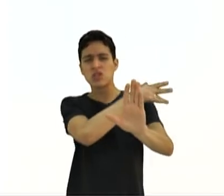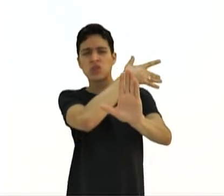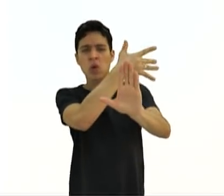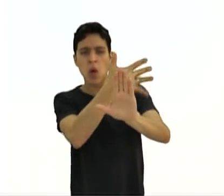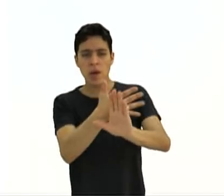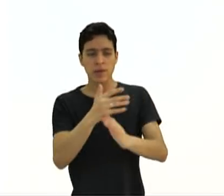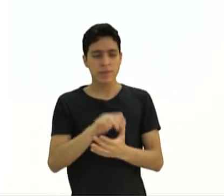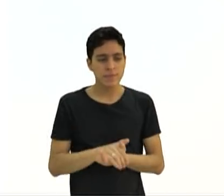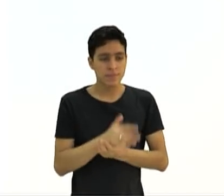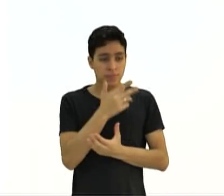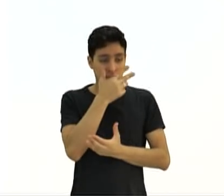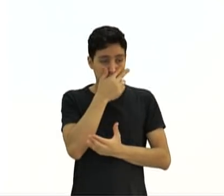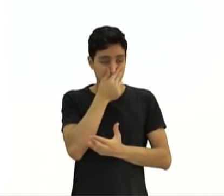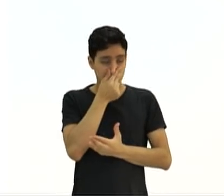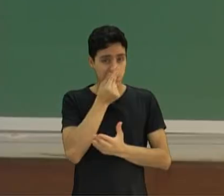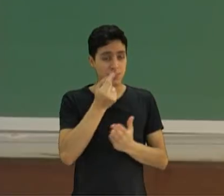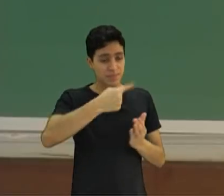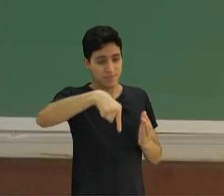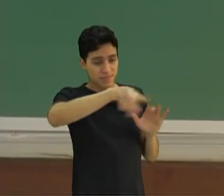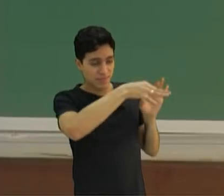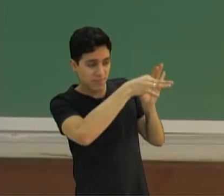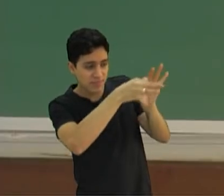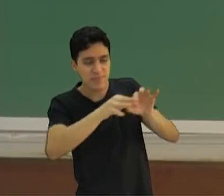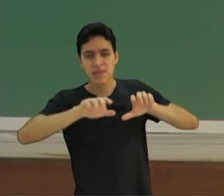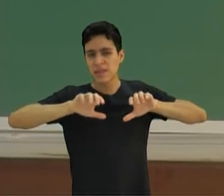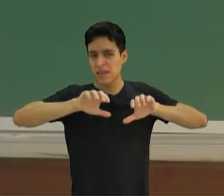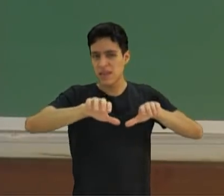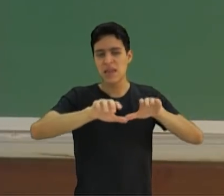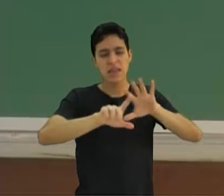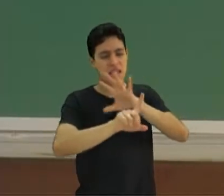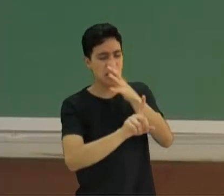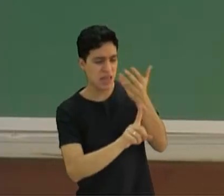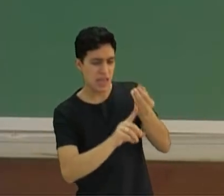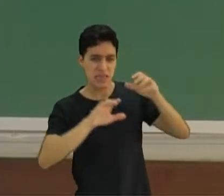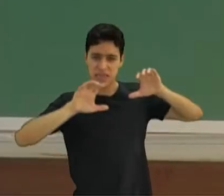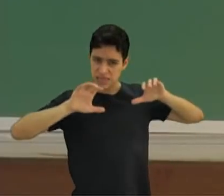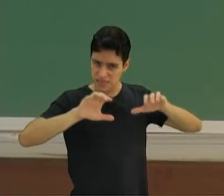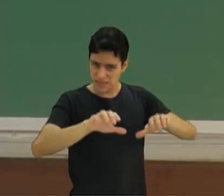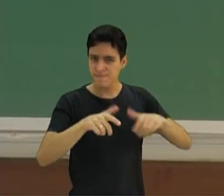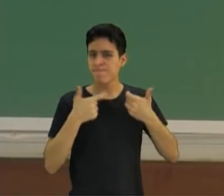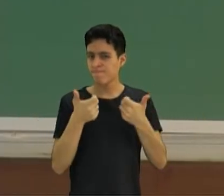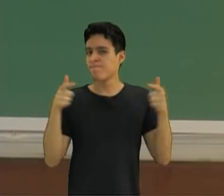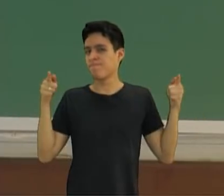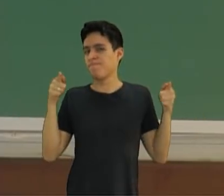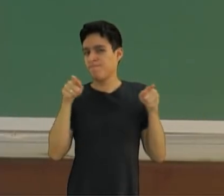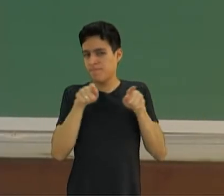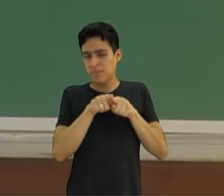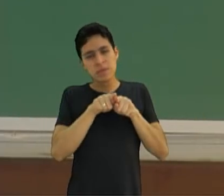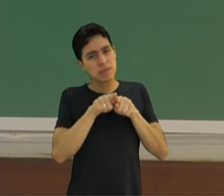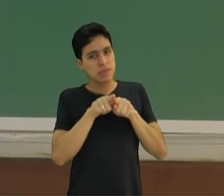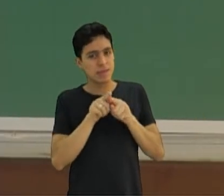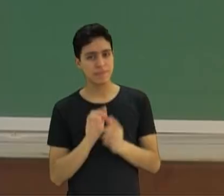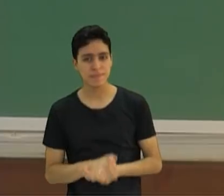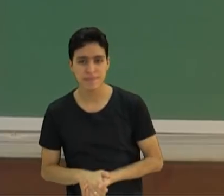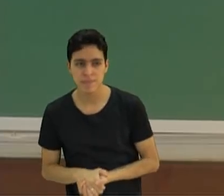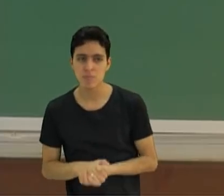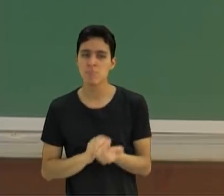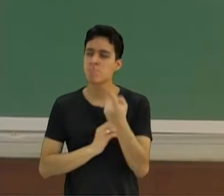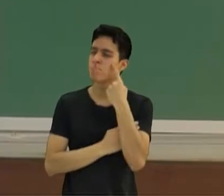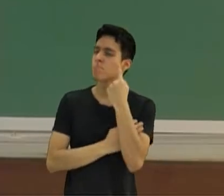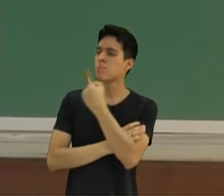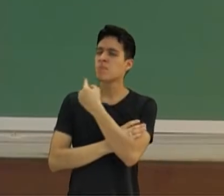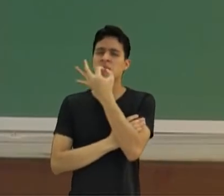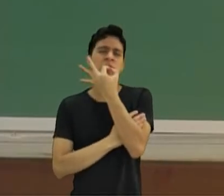O contexto deles é esse e a produção artística deles, cultural, é essa também. Eu vou deixar uma sugestão